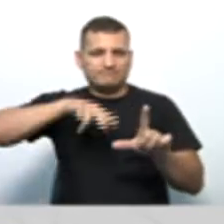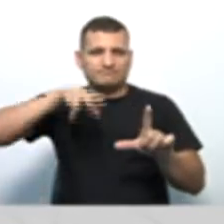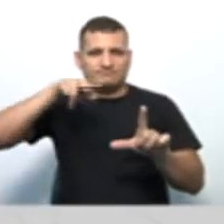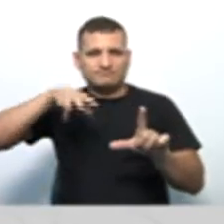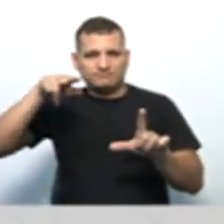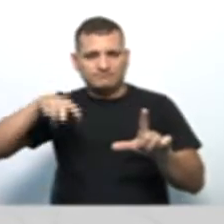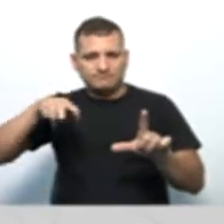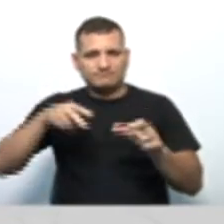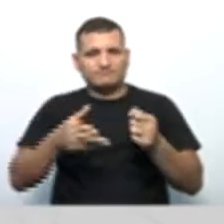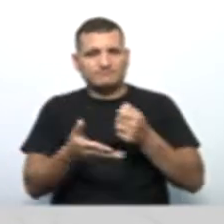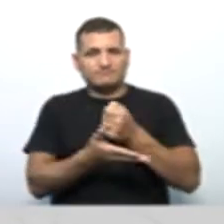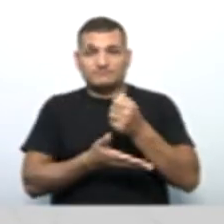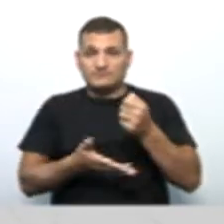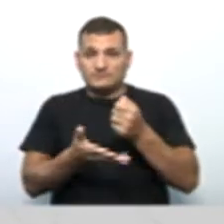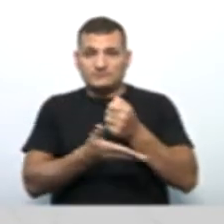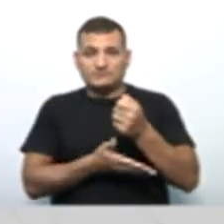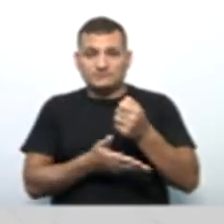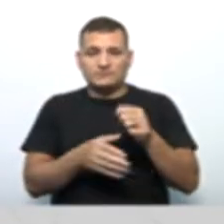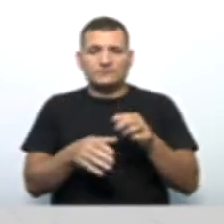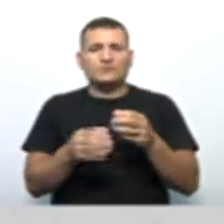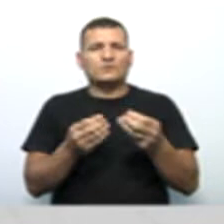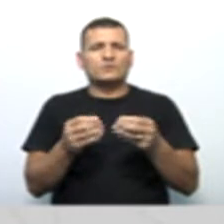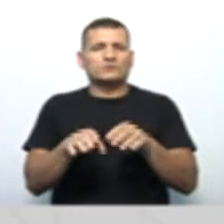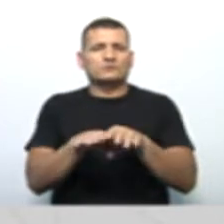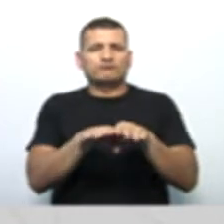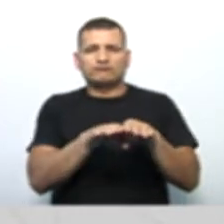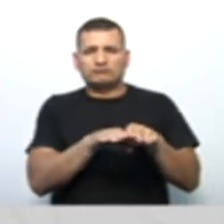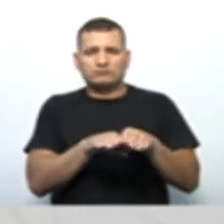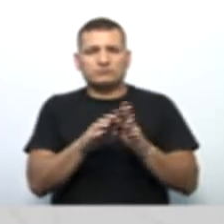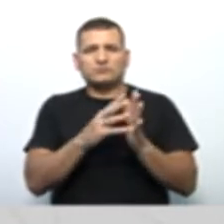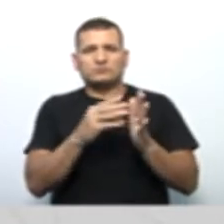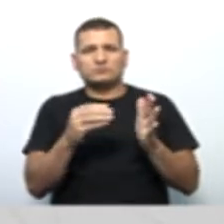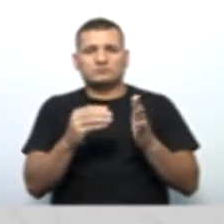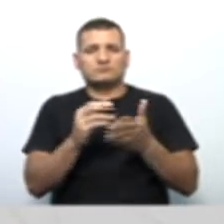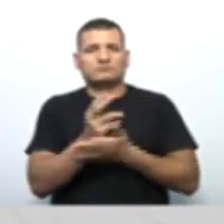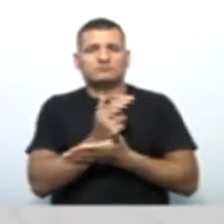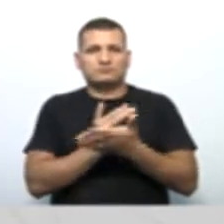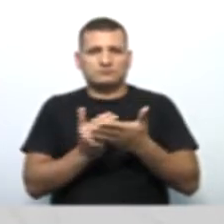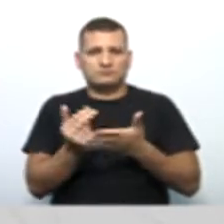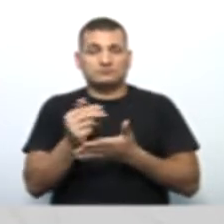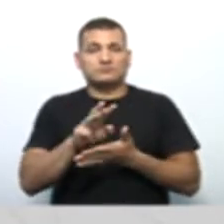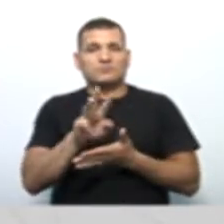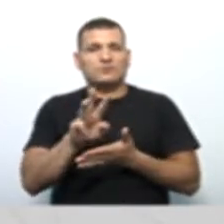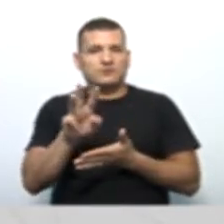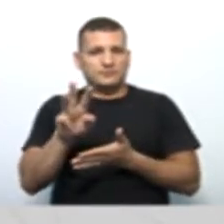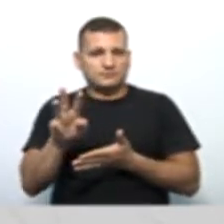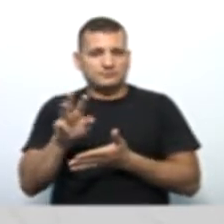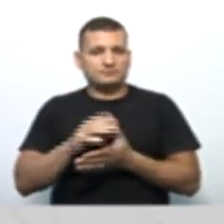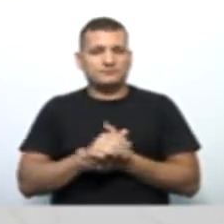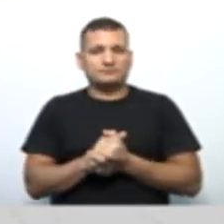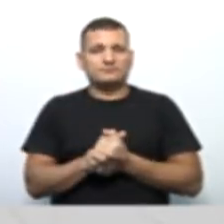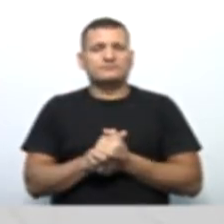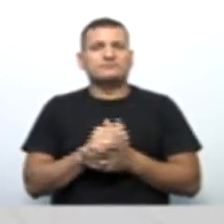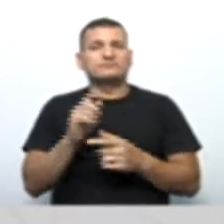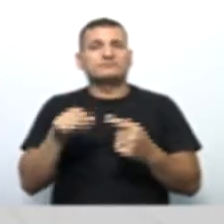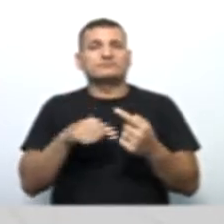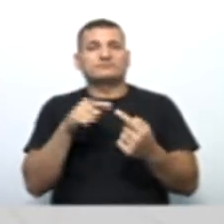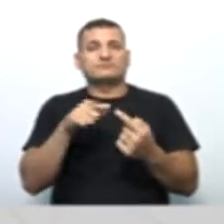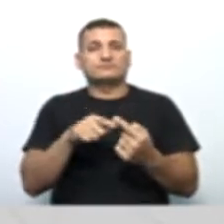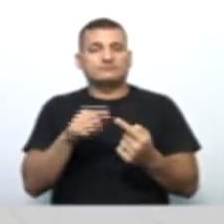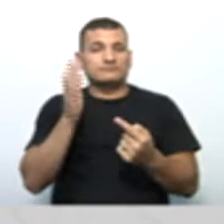fundamentos e padrões de desenho para web o nosso objetivo é entender as práticas de elegibilidade